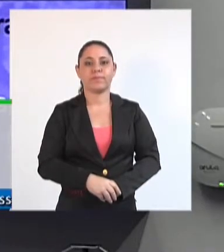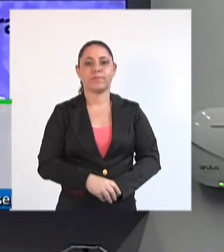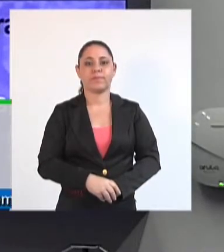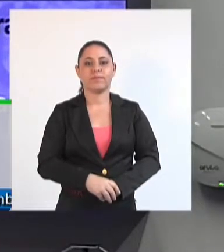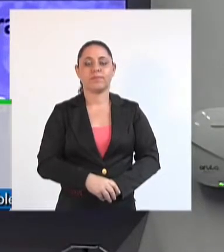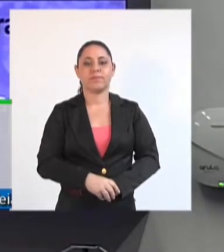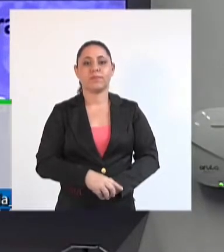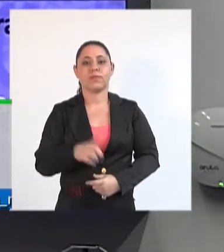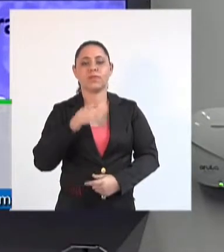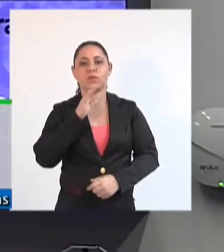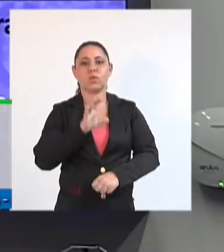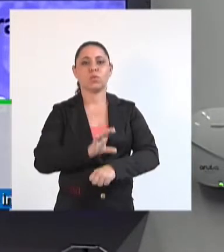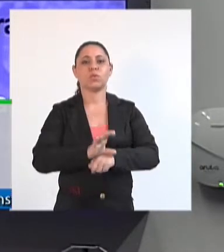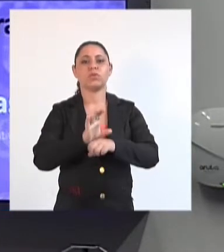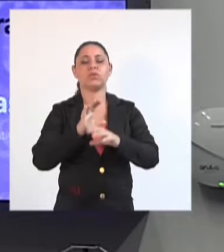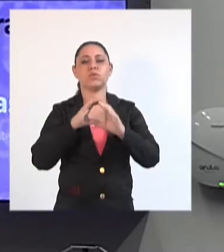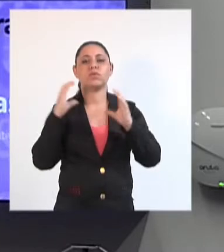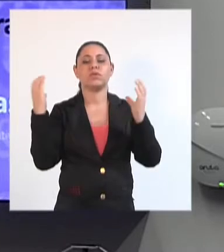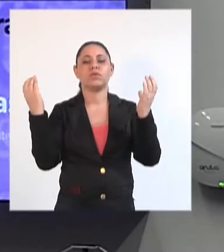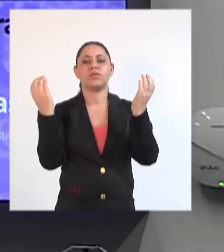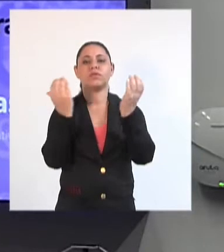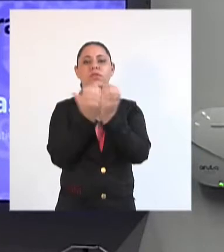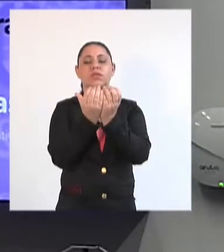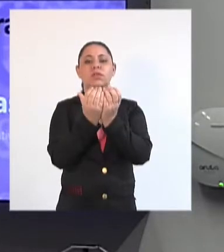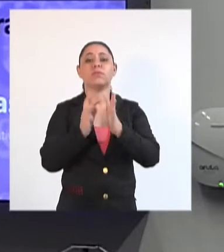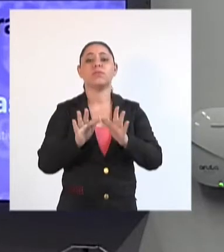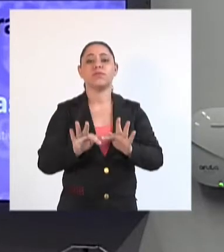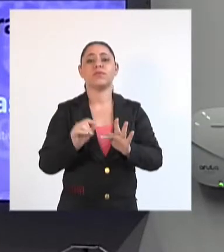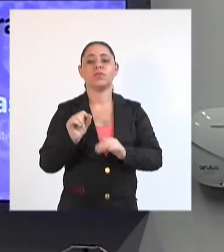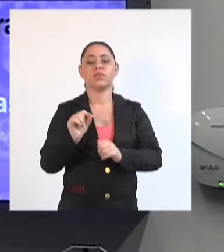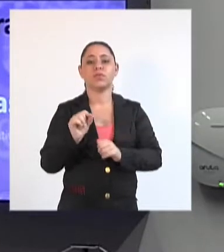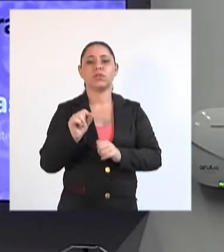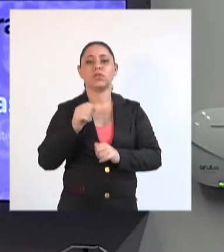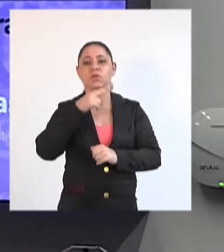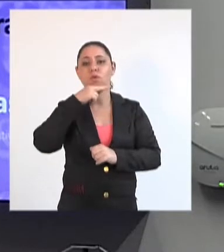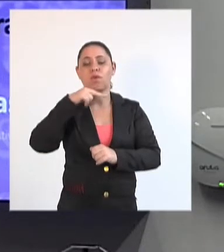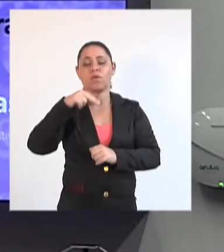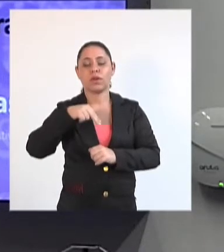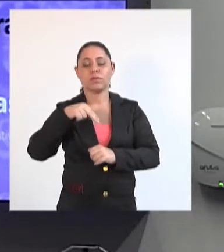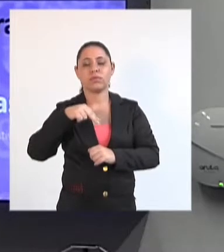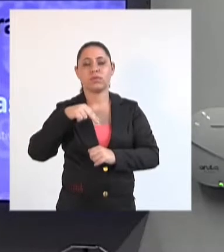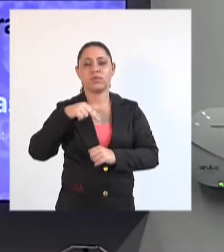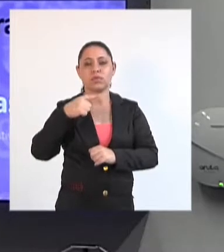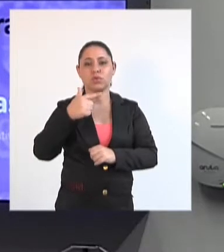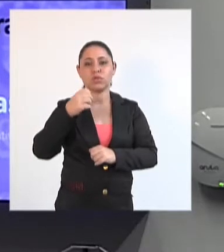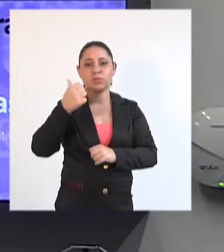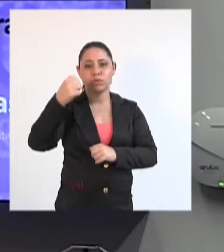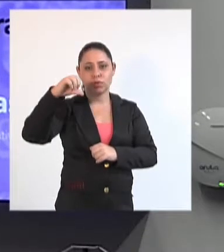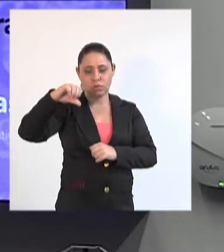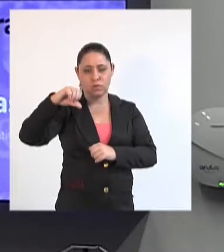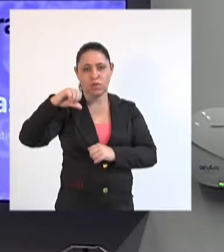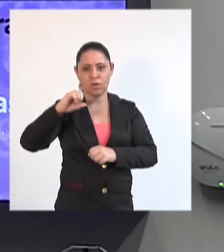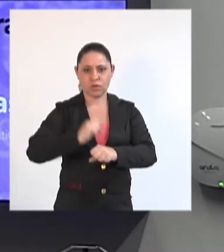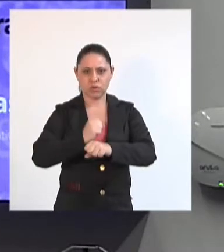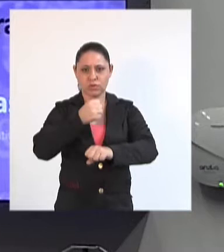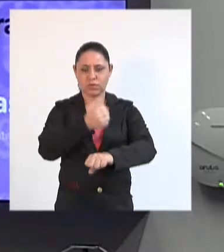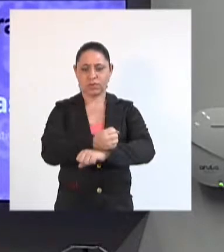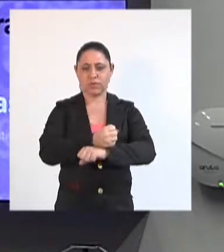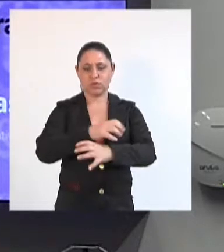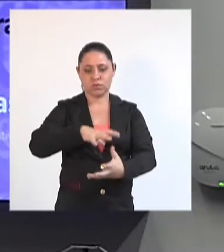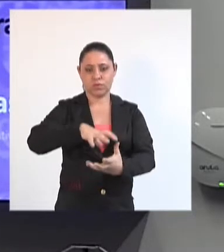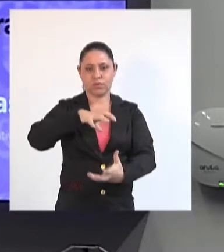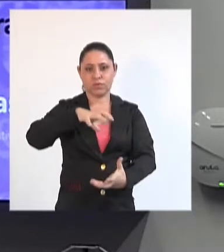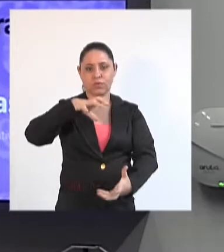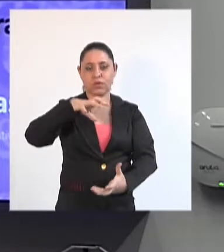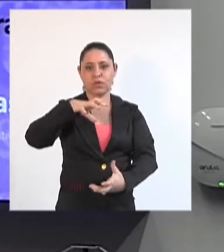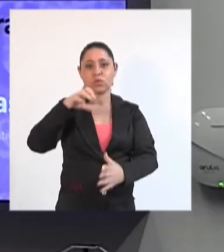E aqui sobre a conferência, e só para finalizar, em novembro de 2019, os desafios de envelhecer no século XXI